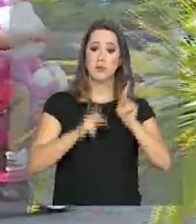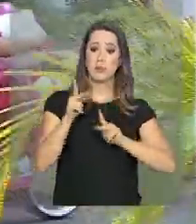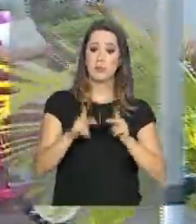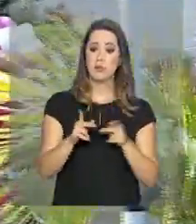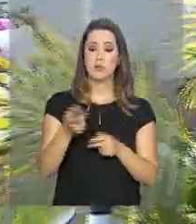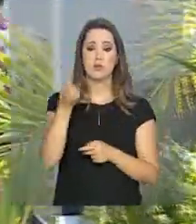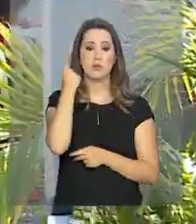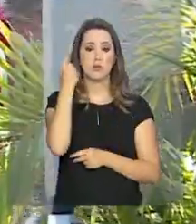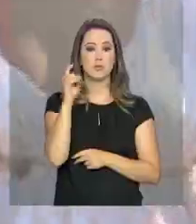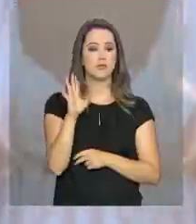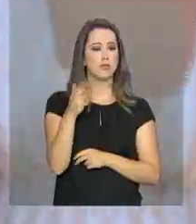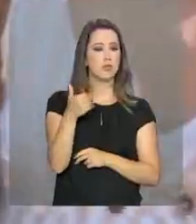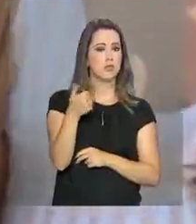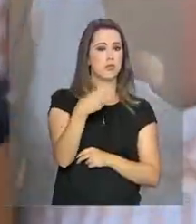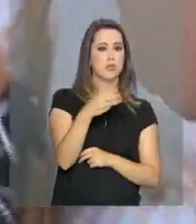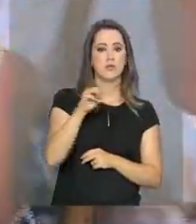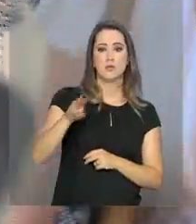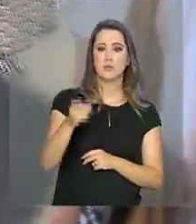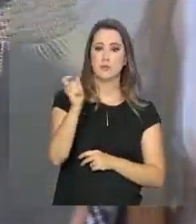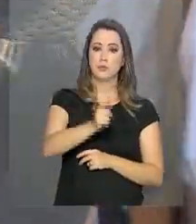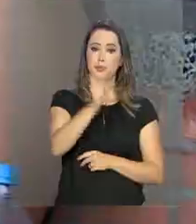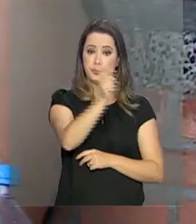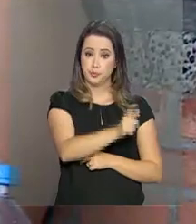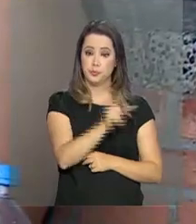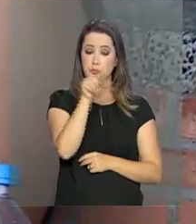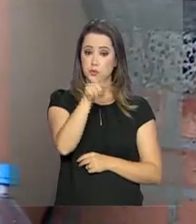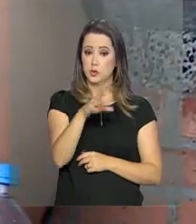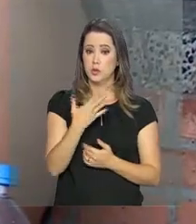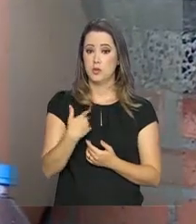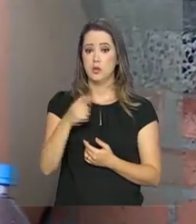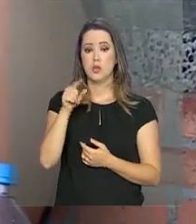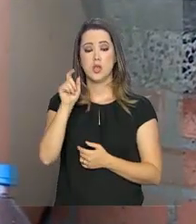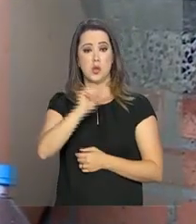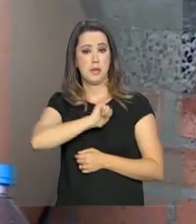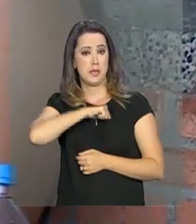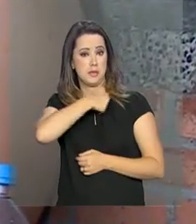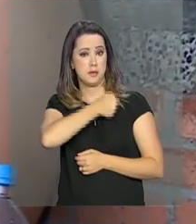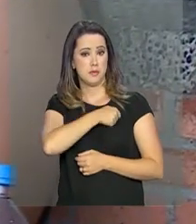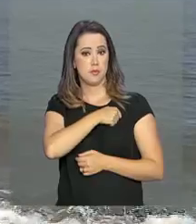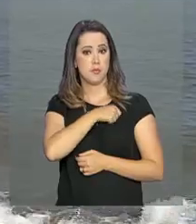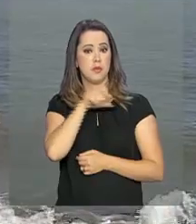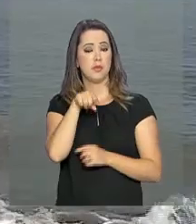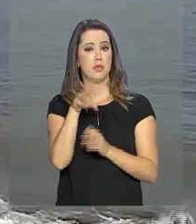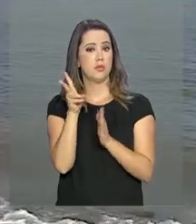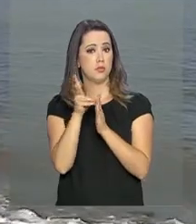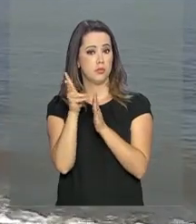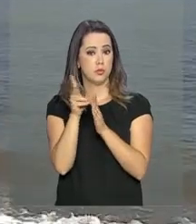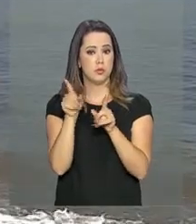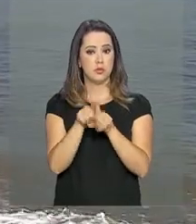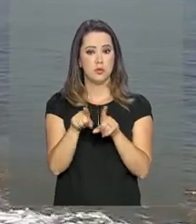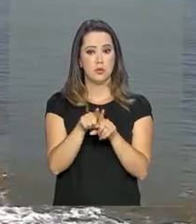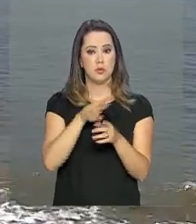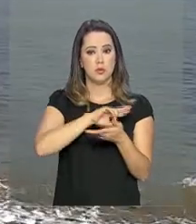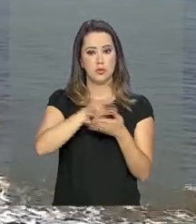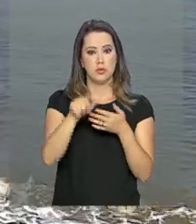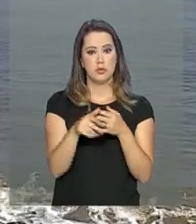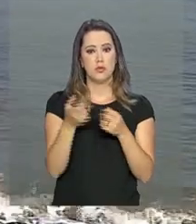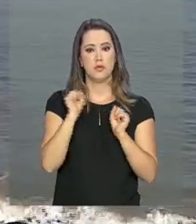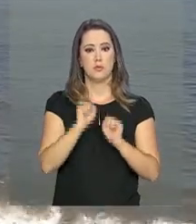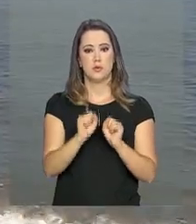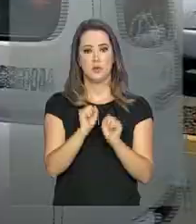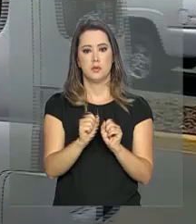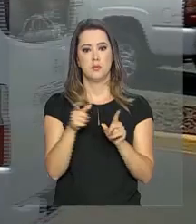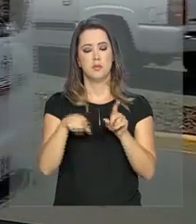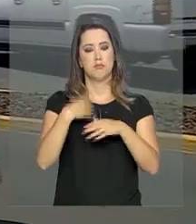estimada em 130 milhões de pessoas de origem espanhola e ameríndia com uma diversidade de recursos naturais